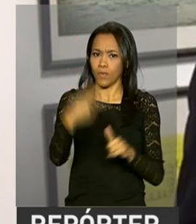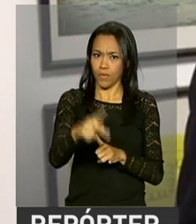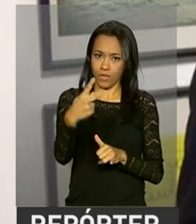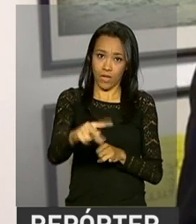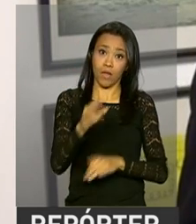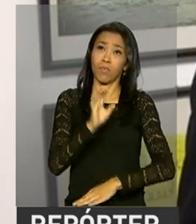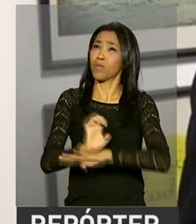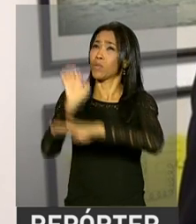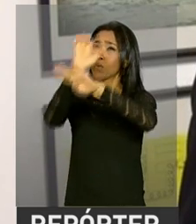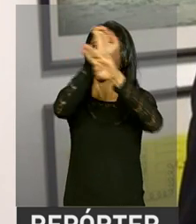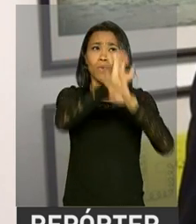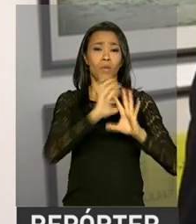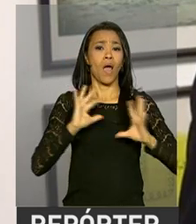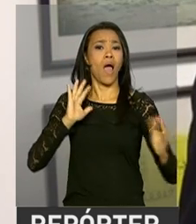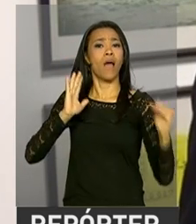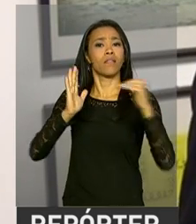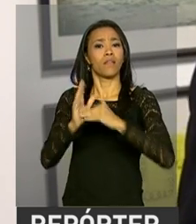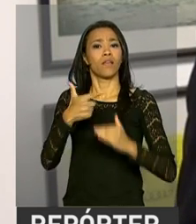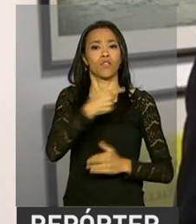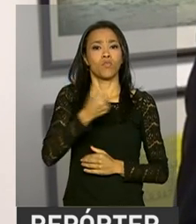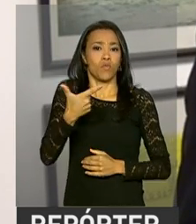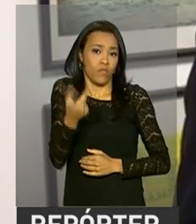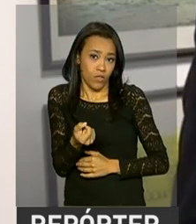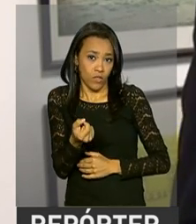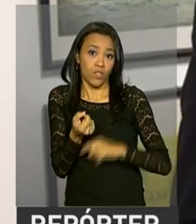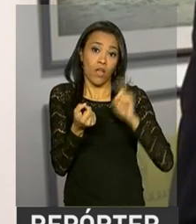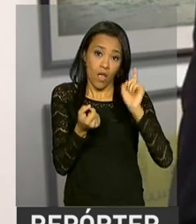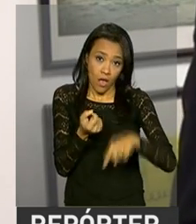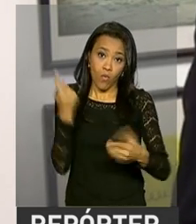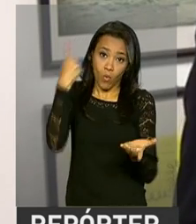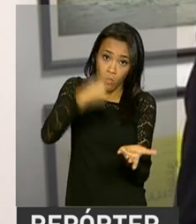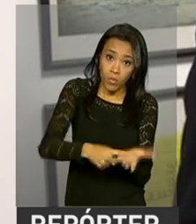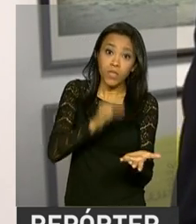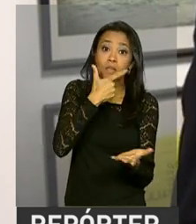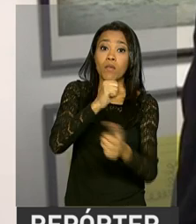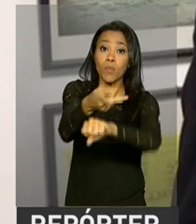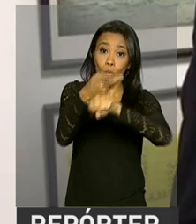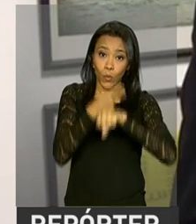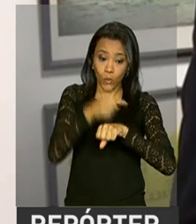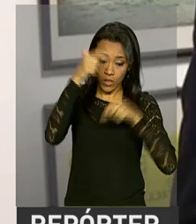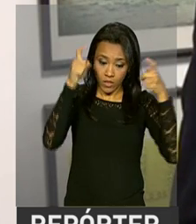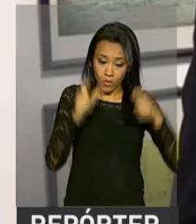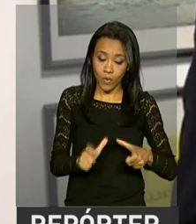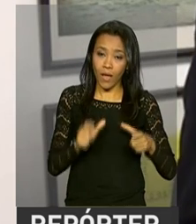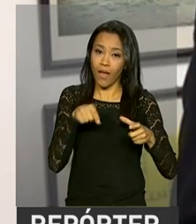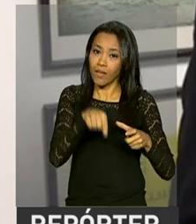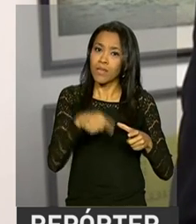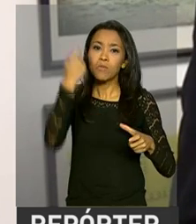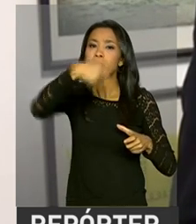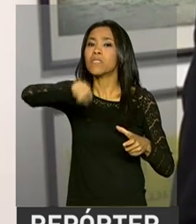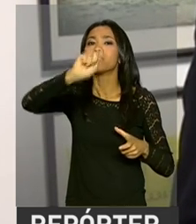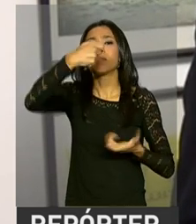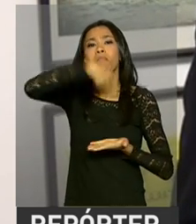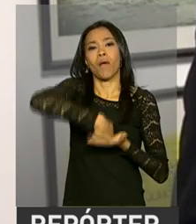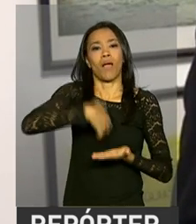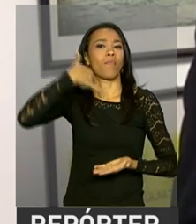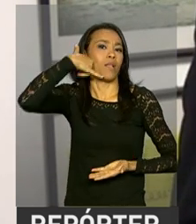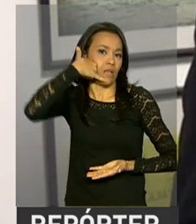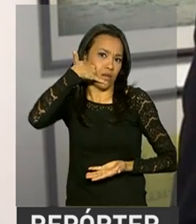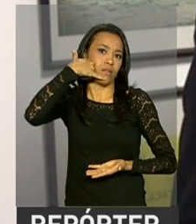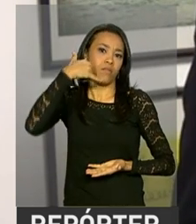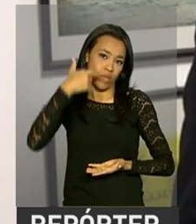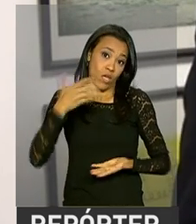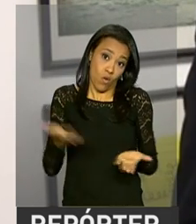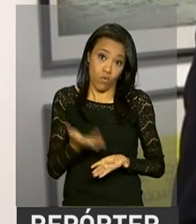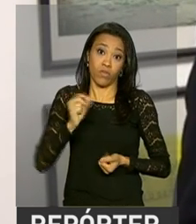os estados do país até 2020. Com o acordo, quem procura ajuda do CVV não terá mais de pagar pela ligação telefônica, como